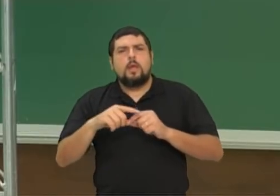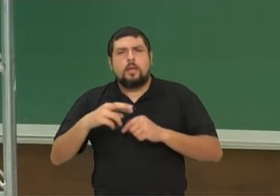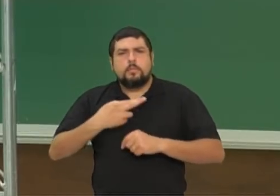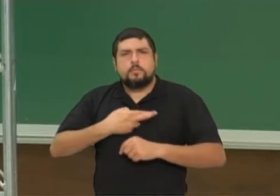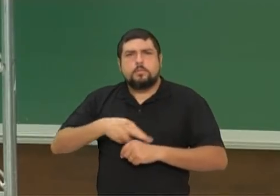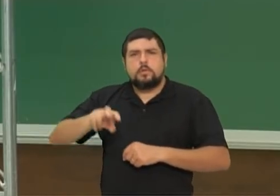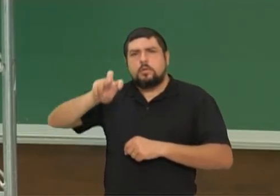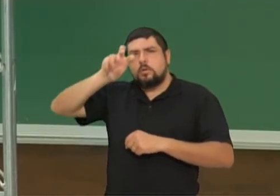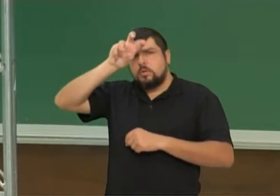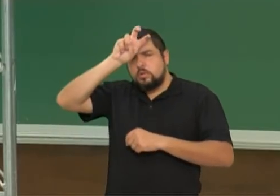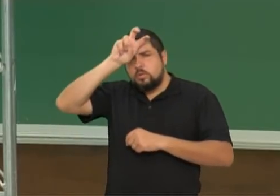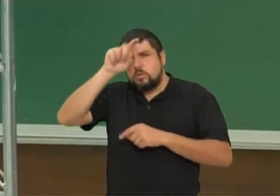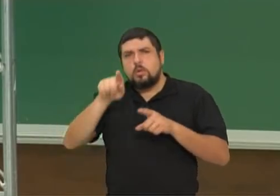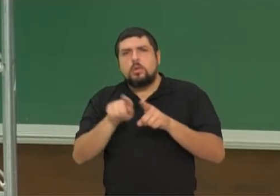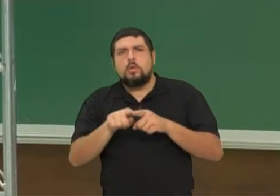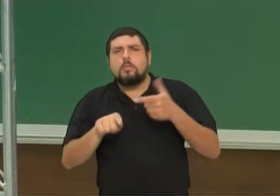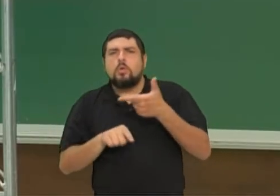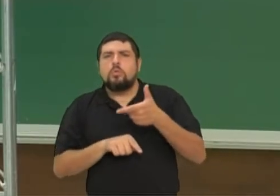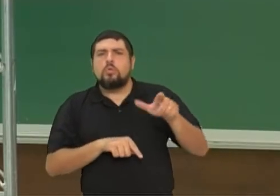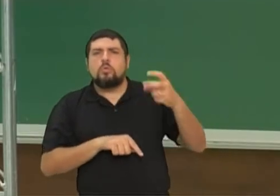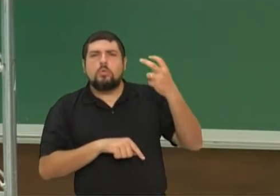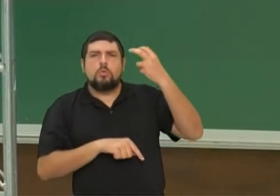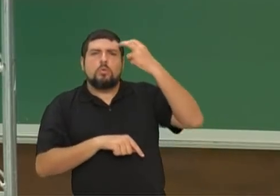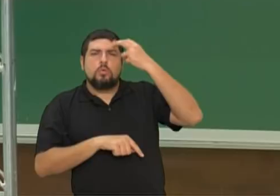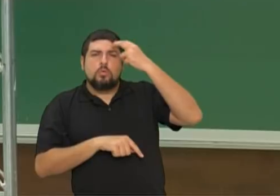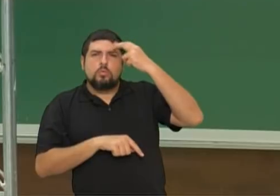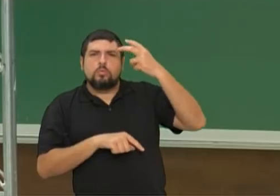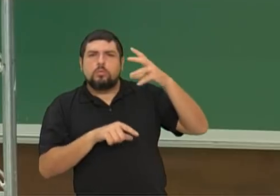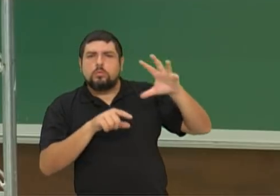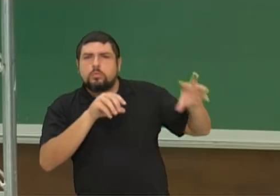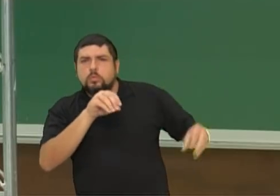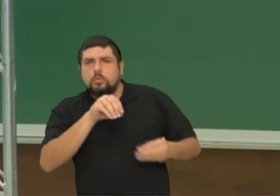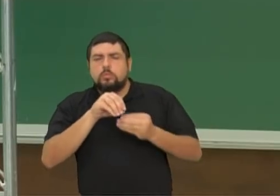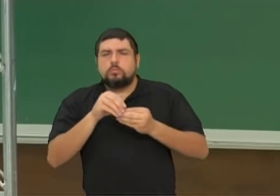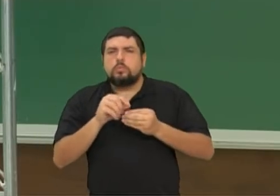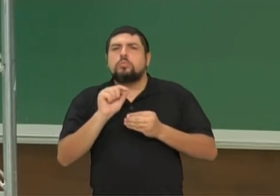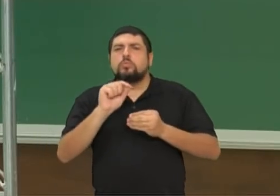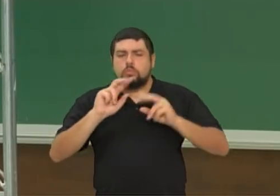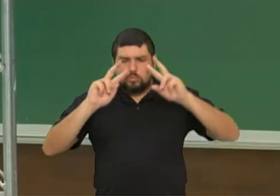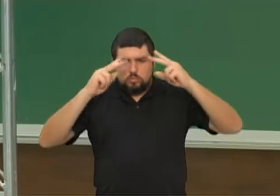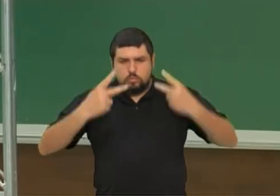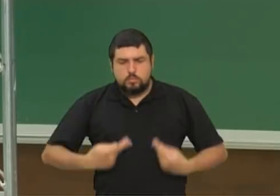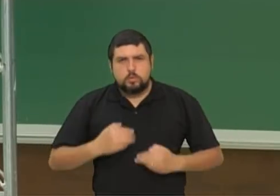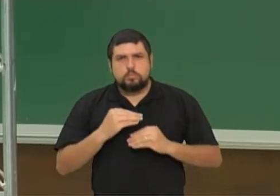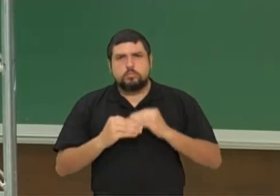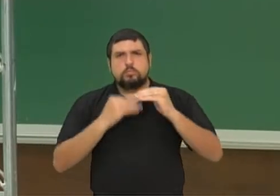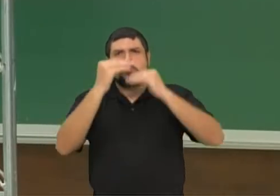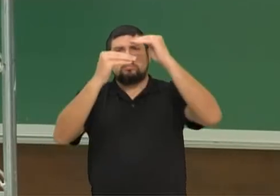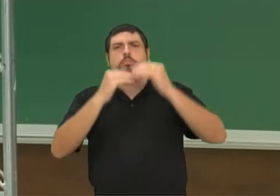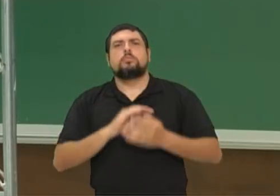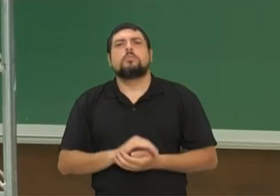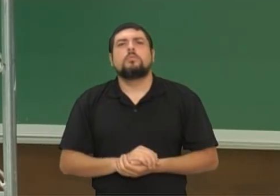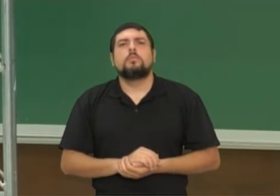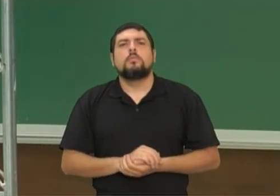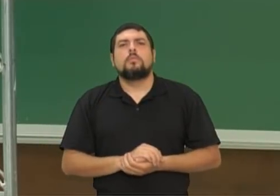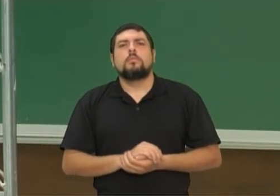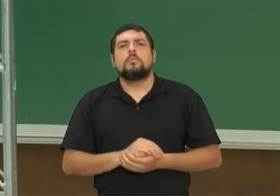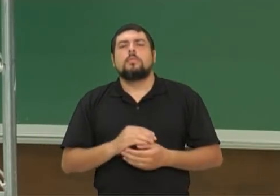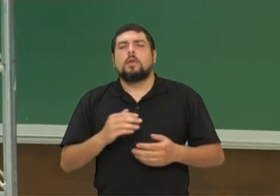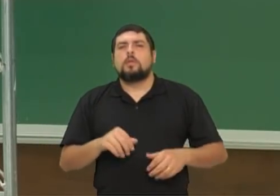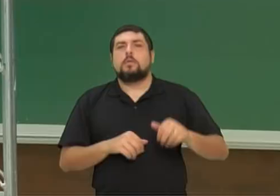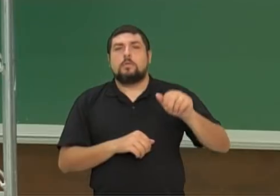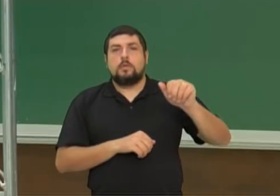de outras culturas em prol do desenvolvimento humano. Então, lugares sagrados do Paraná são letra